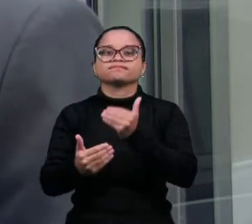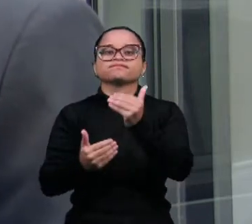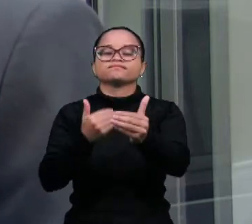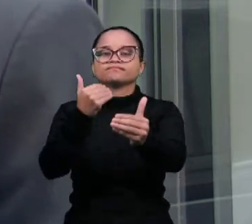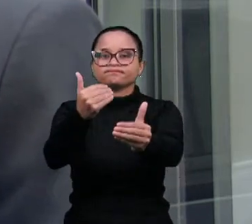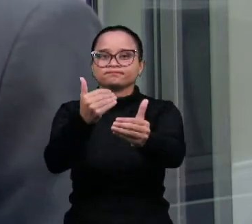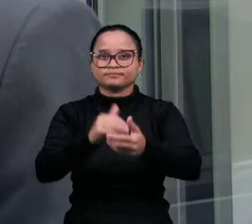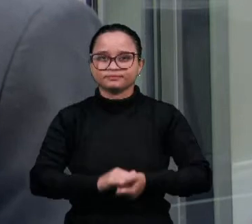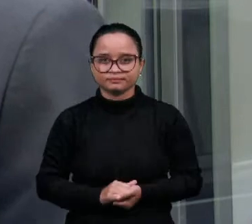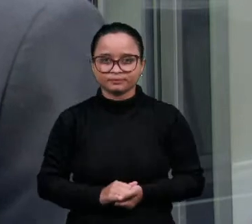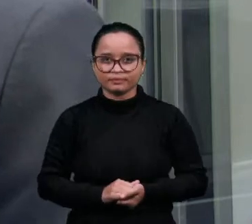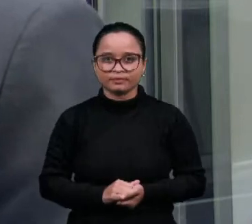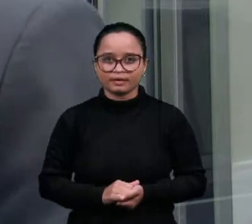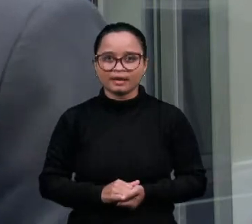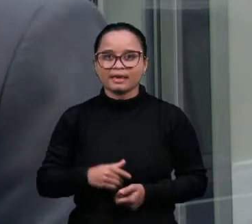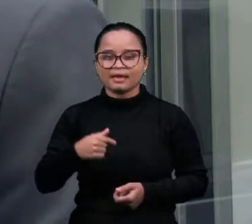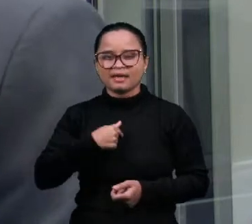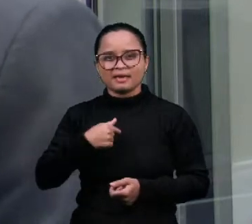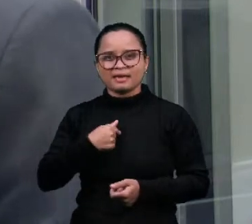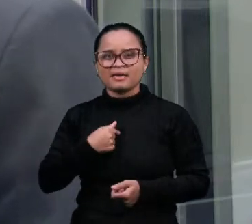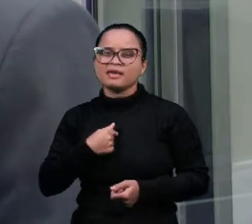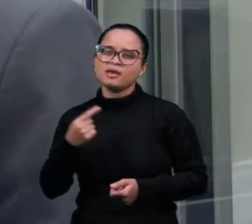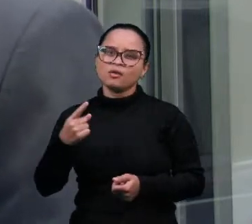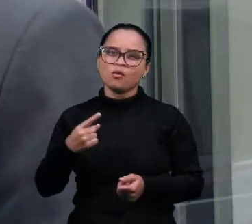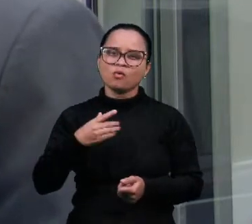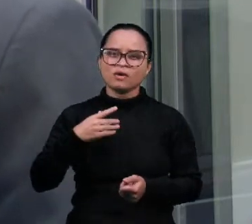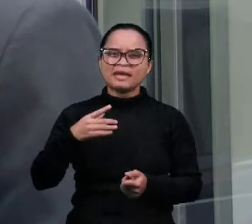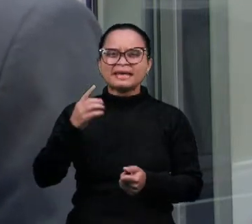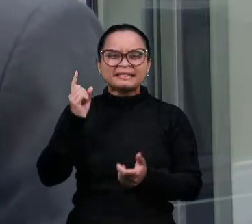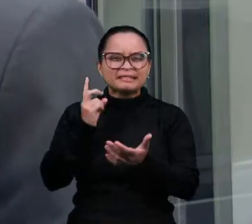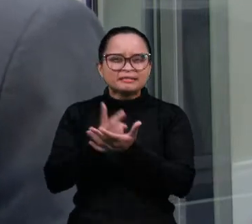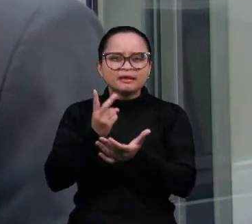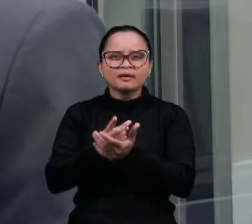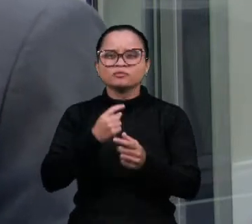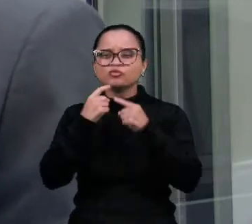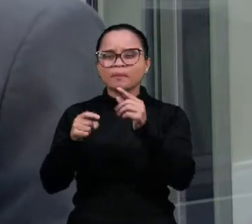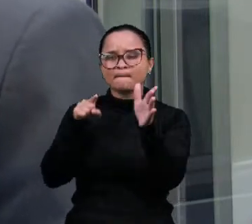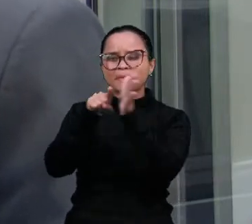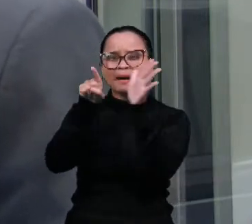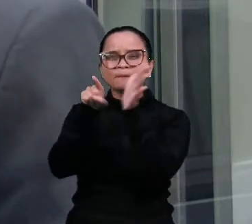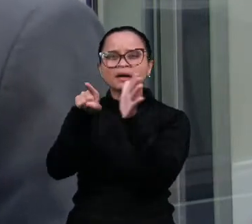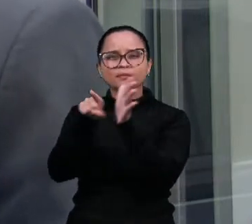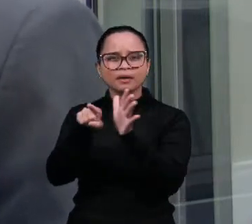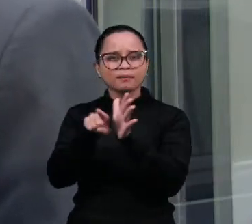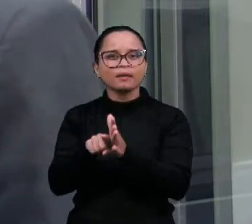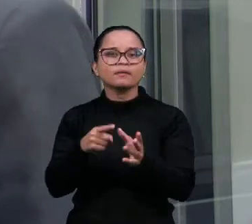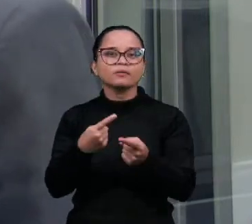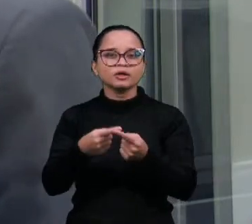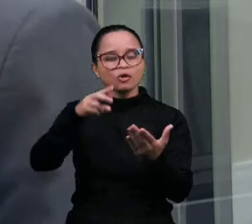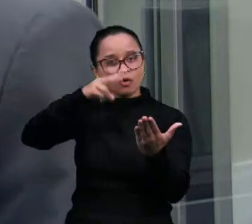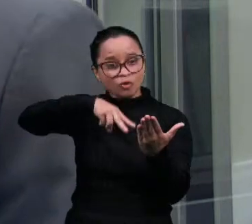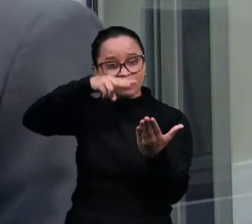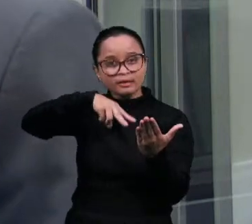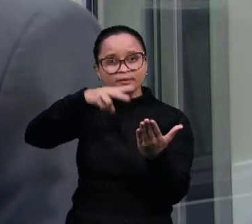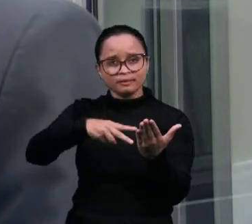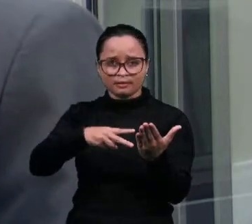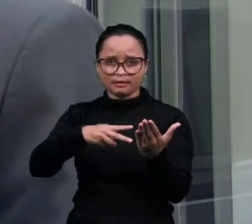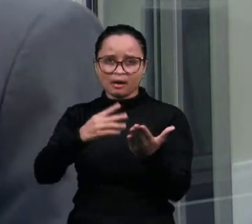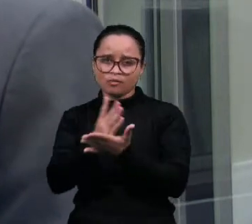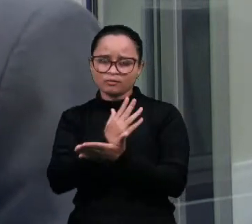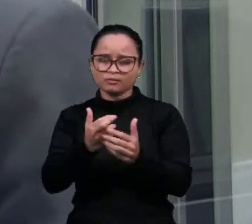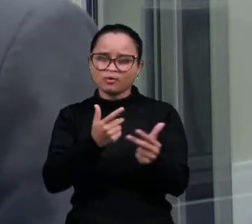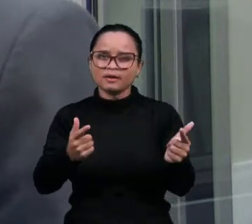né? Gostava de ler algumas coisas de vez em quando, e eu questionava muito, questionava no bom sentido,